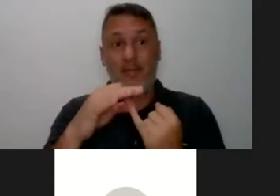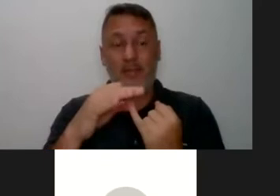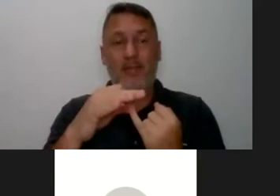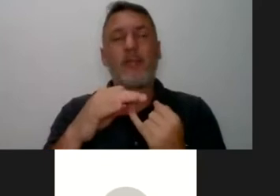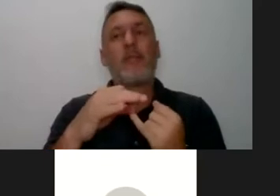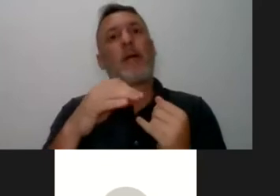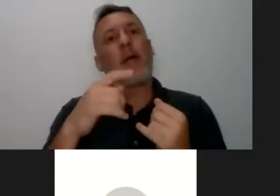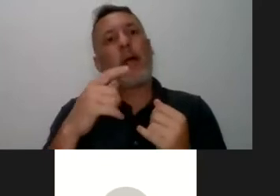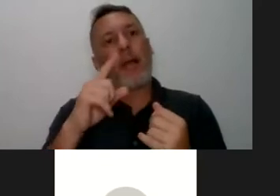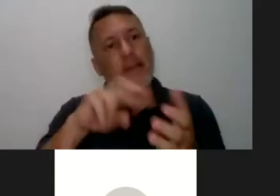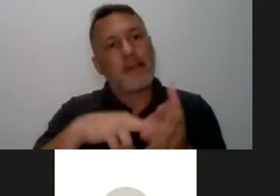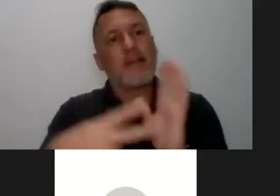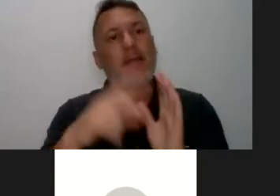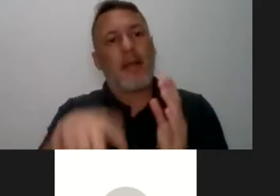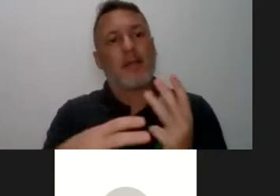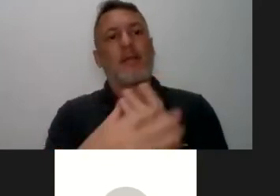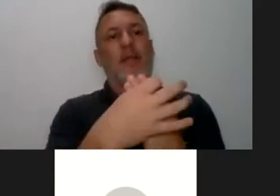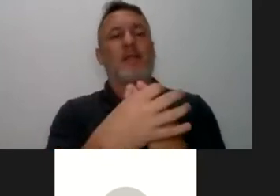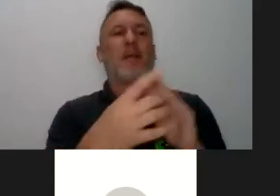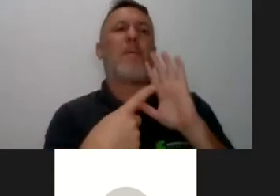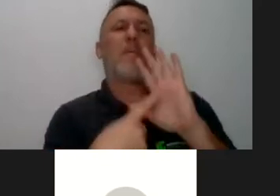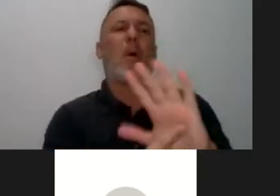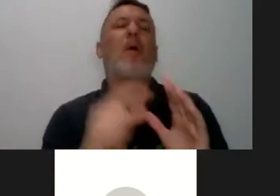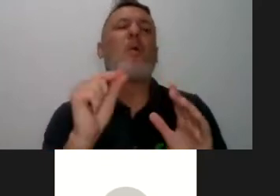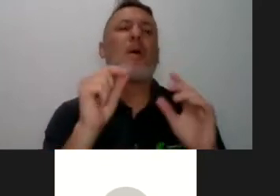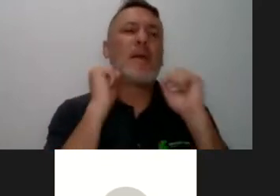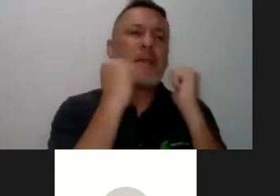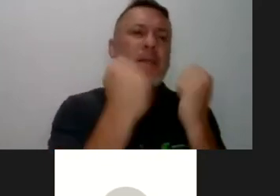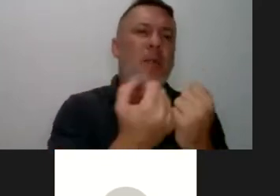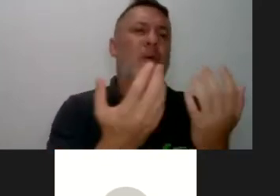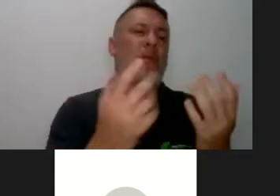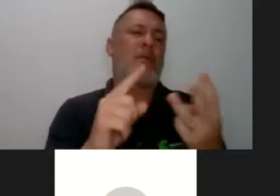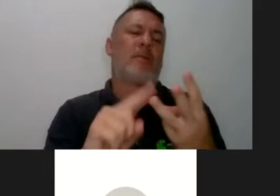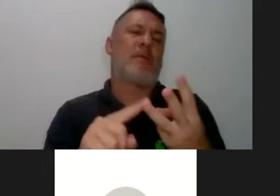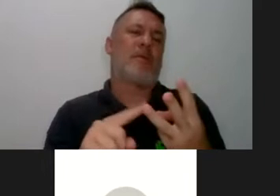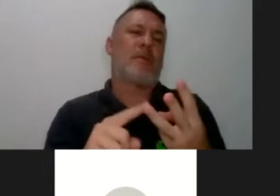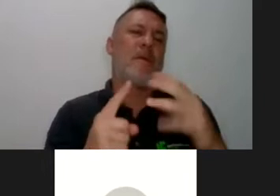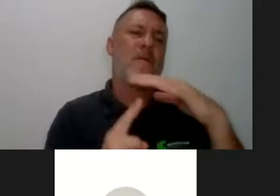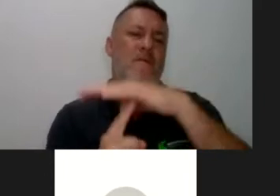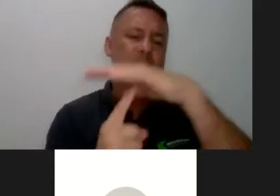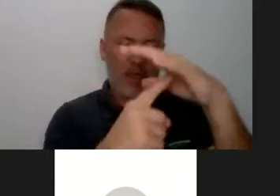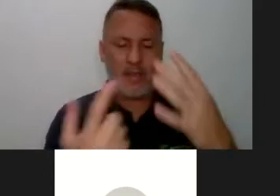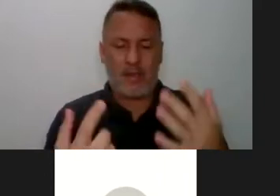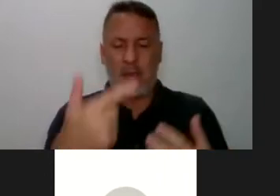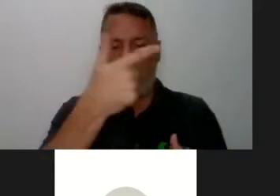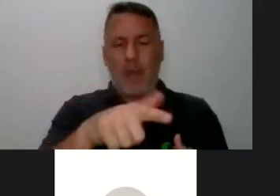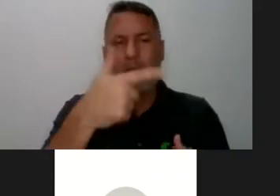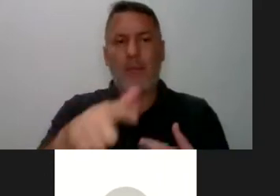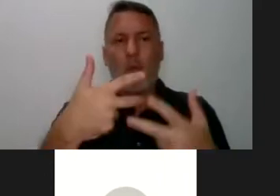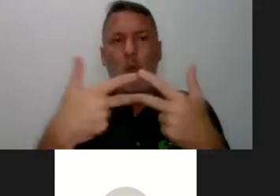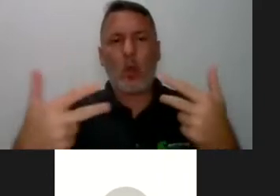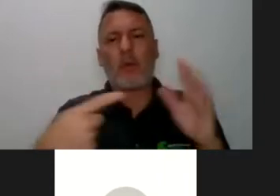possibilidades, com a feira, com o simpósio e outras coisas que ainda possam acontecer, mas